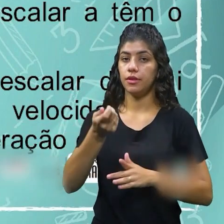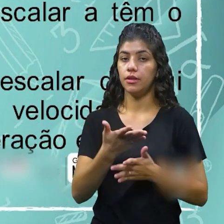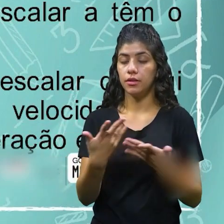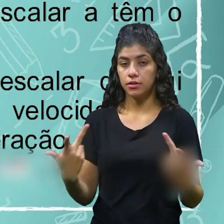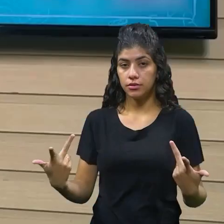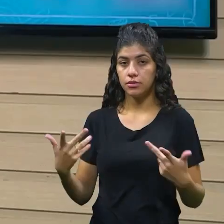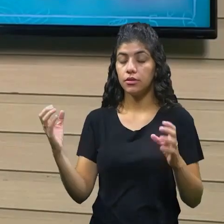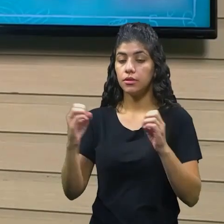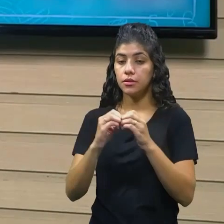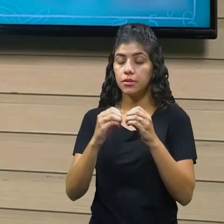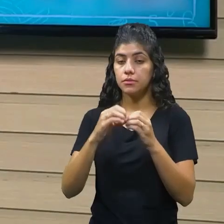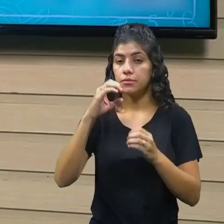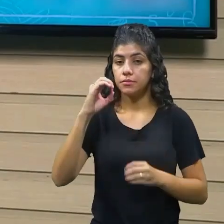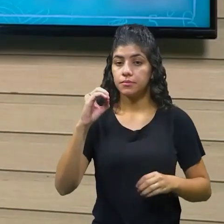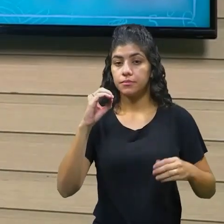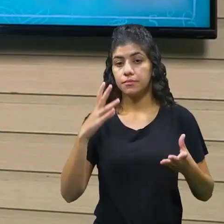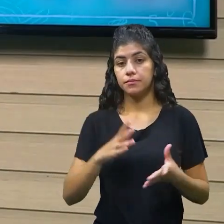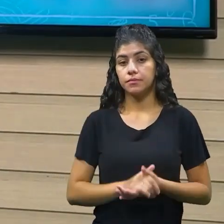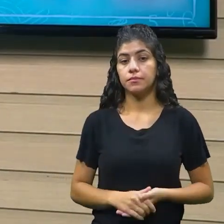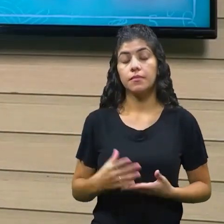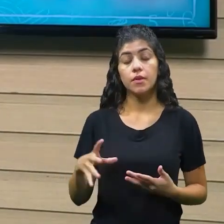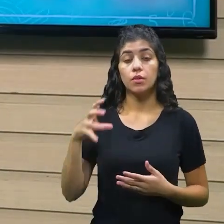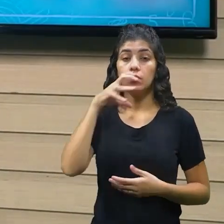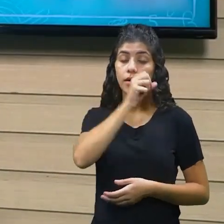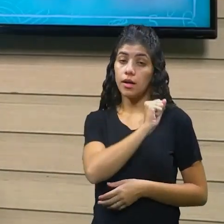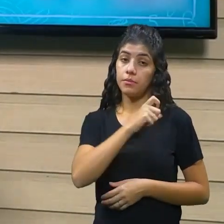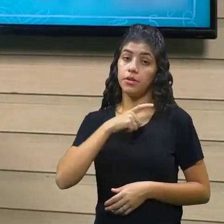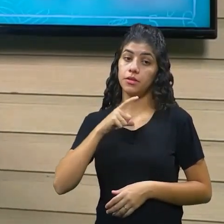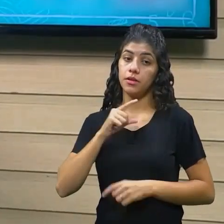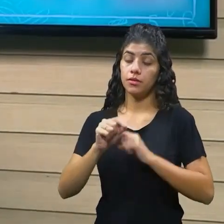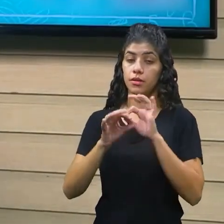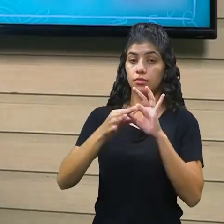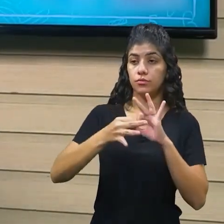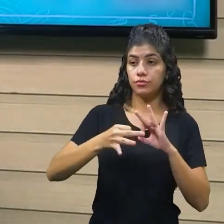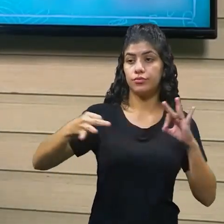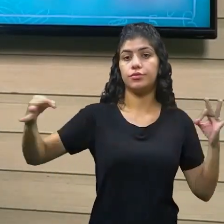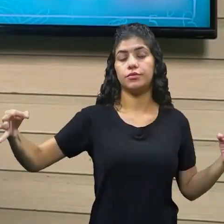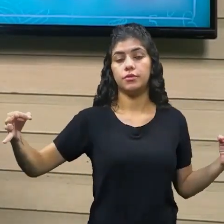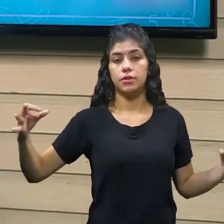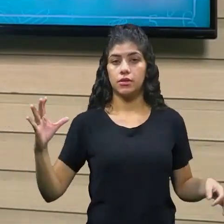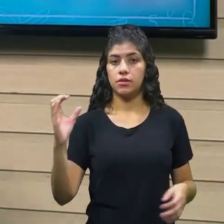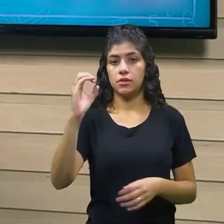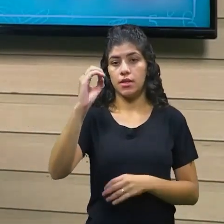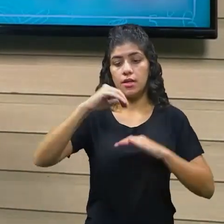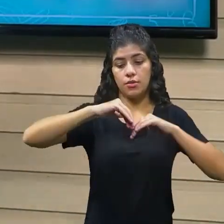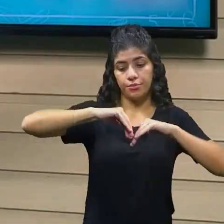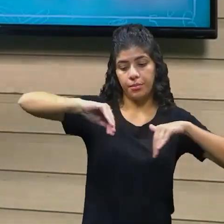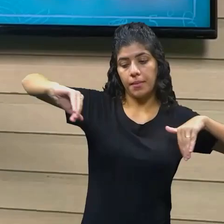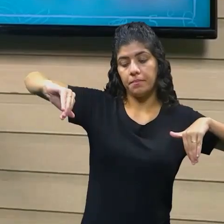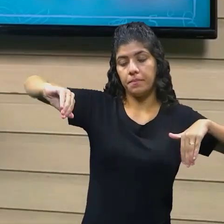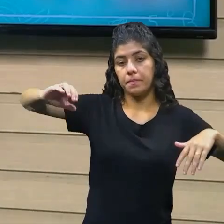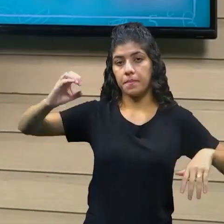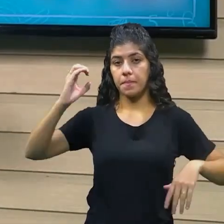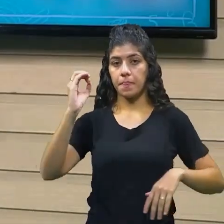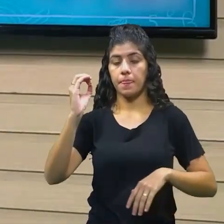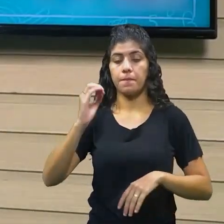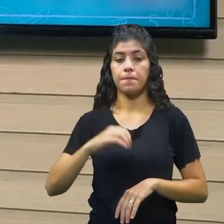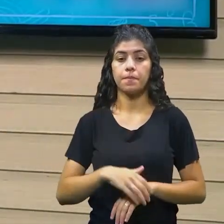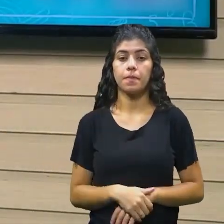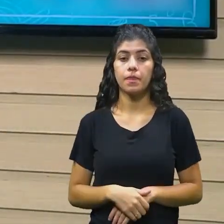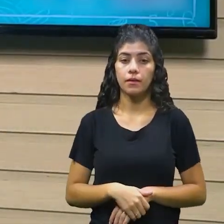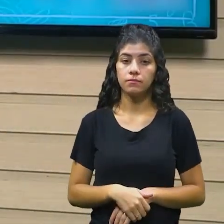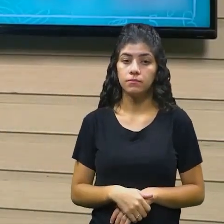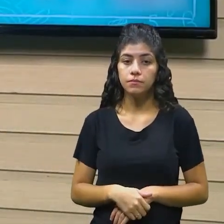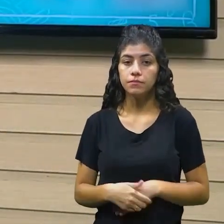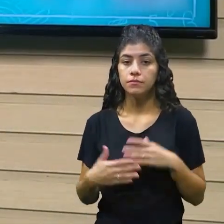aproximar de zero. Enquanto aqui na velocidade acelerada você vai ter um distanciamento do zero, 0 a 100, 0 a 200, enfim.